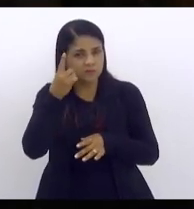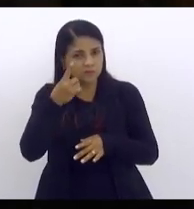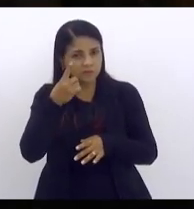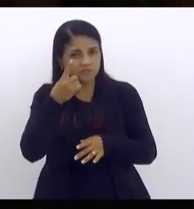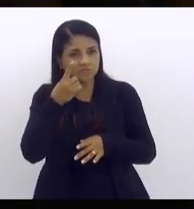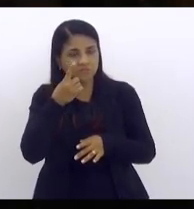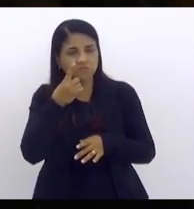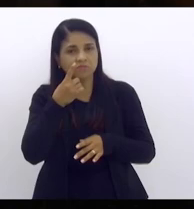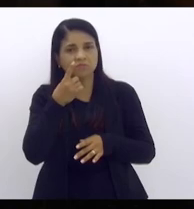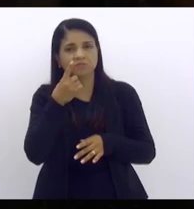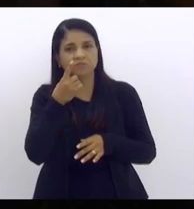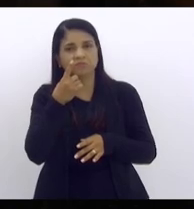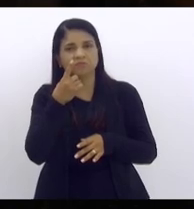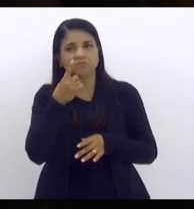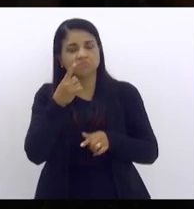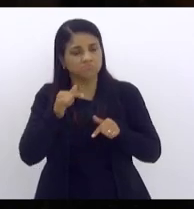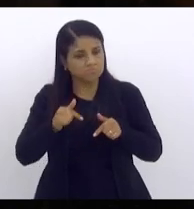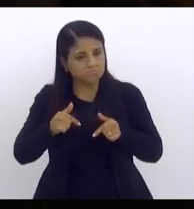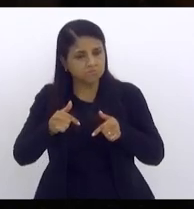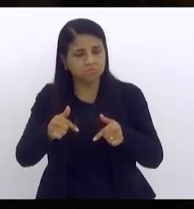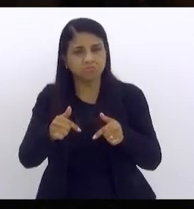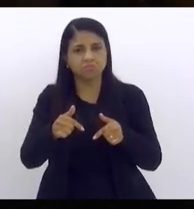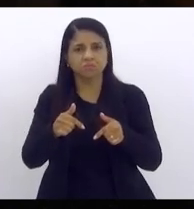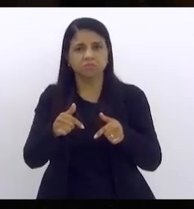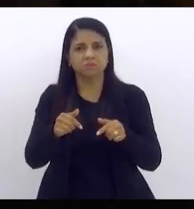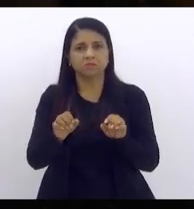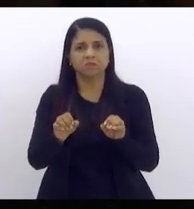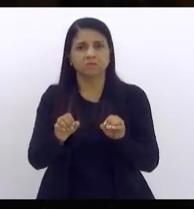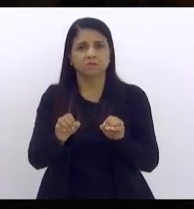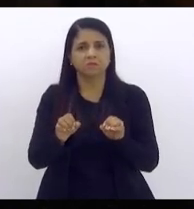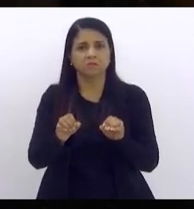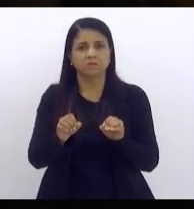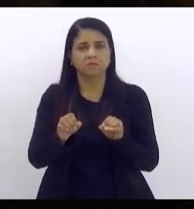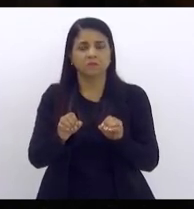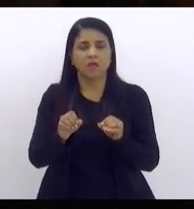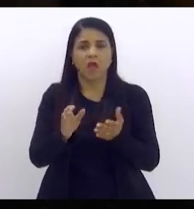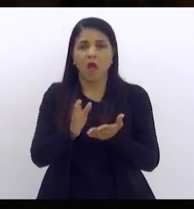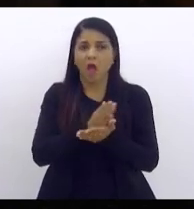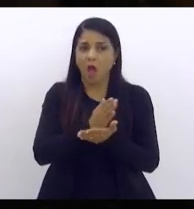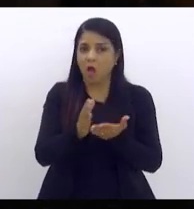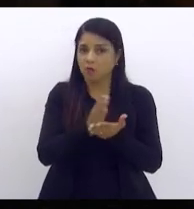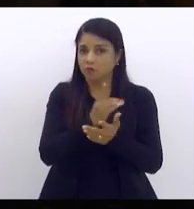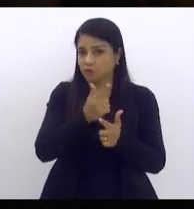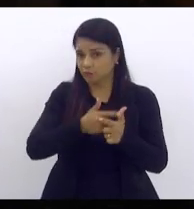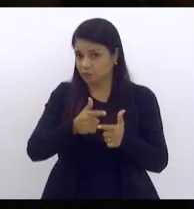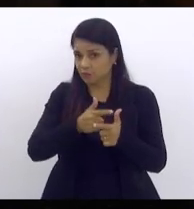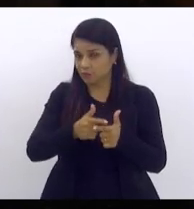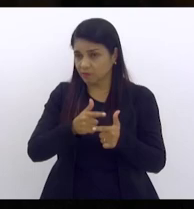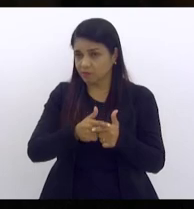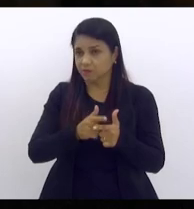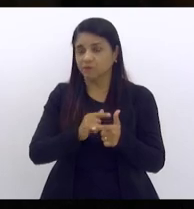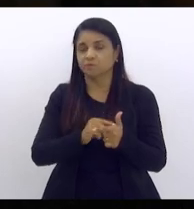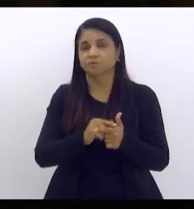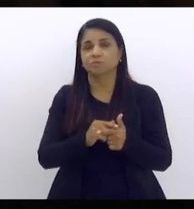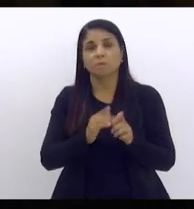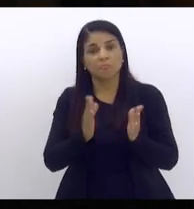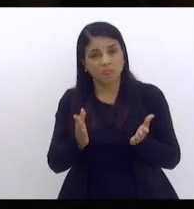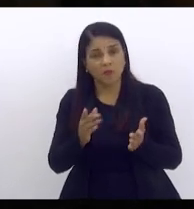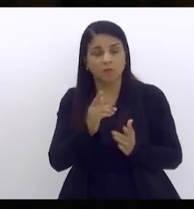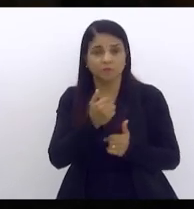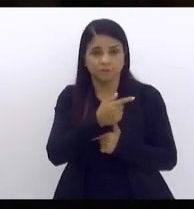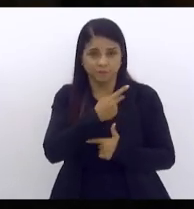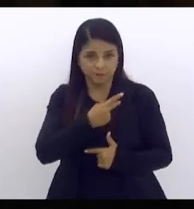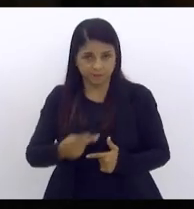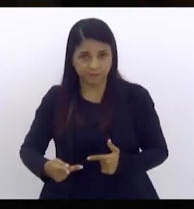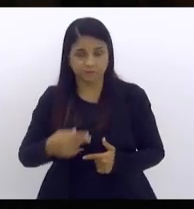insurgirem em relação a estas questões. Aliás, senhor presidente,